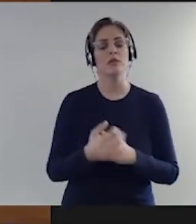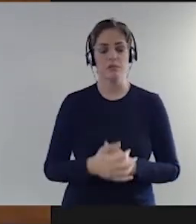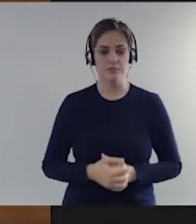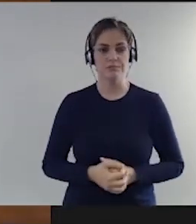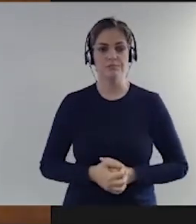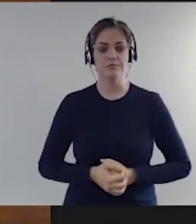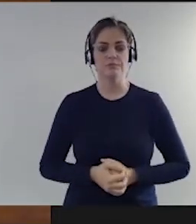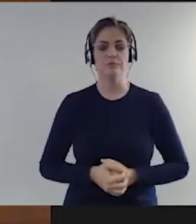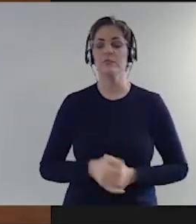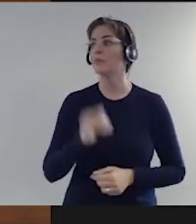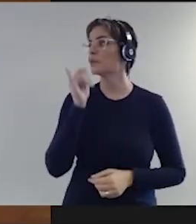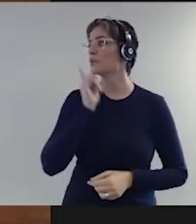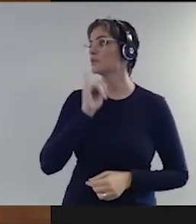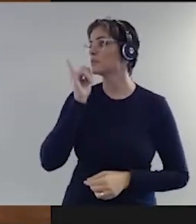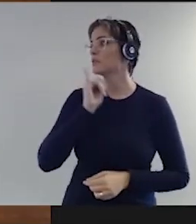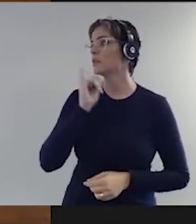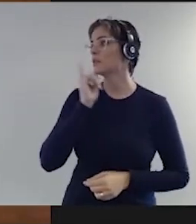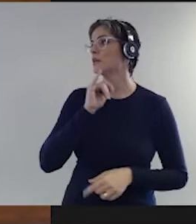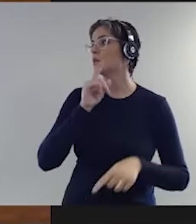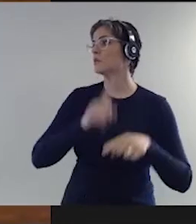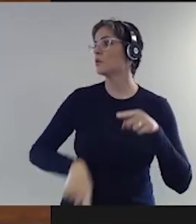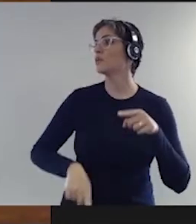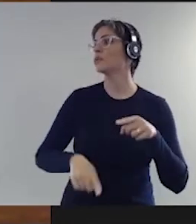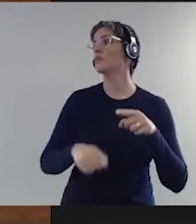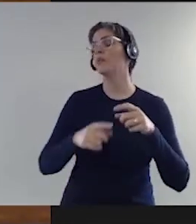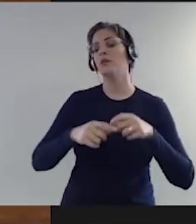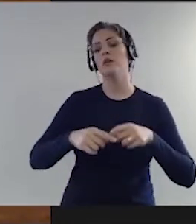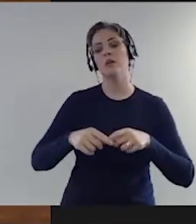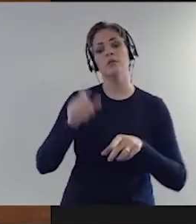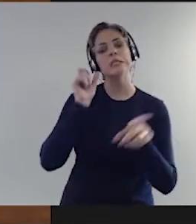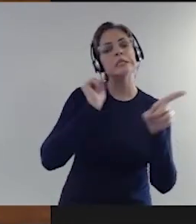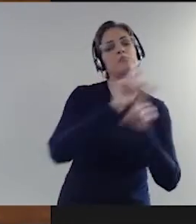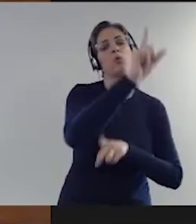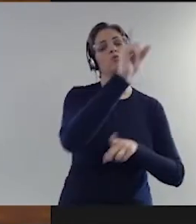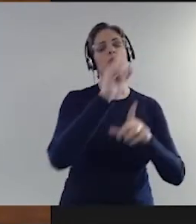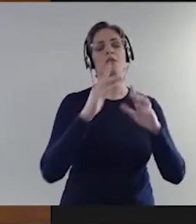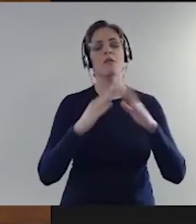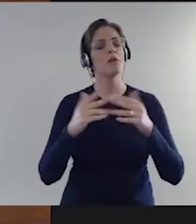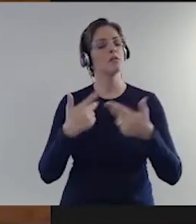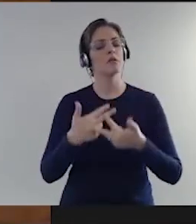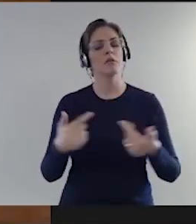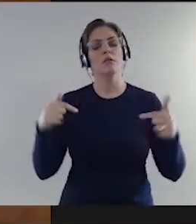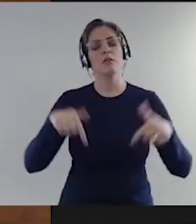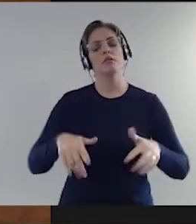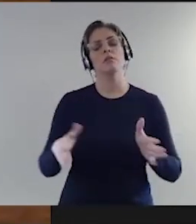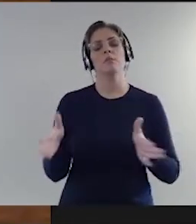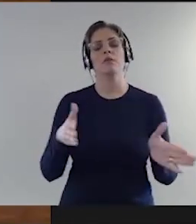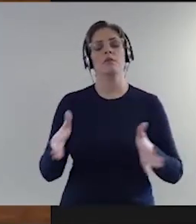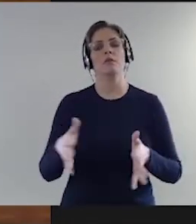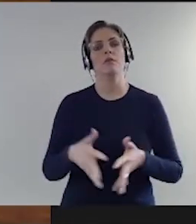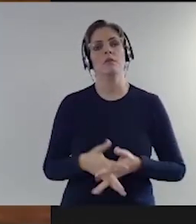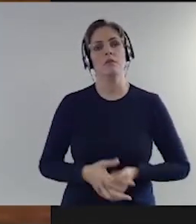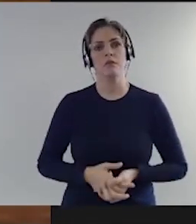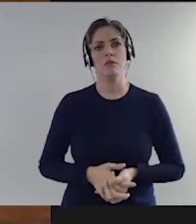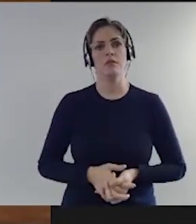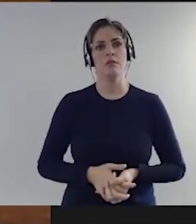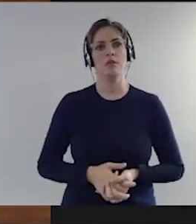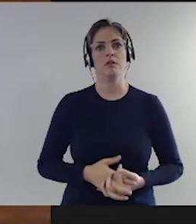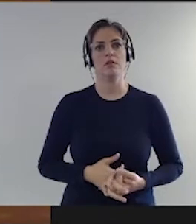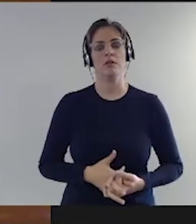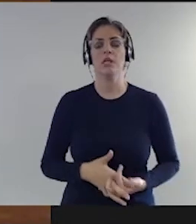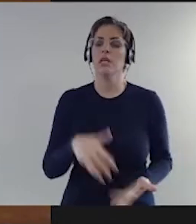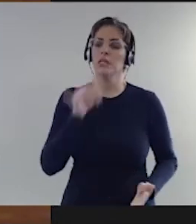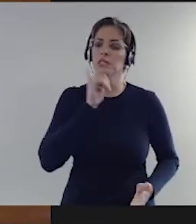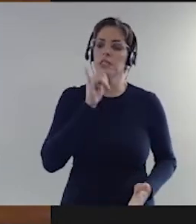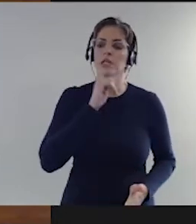afastadas, como, por exemplo, a vedação de despejos neste período. Nós temos legislações dos países